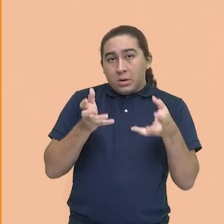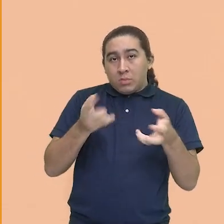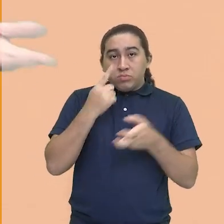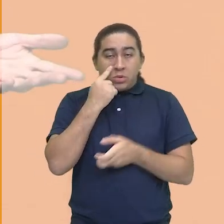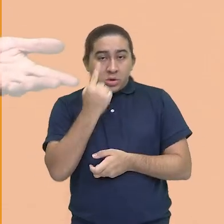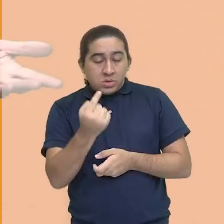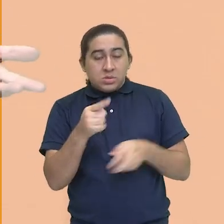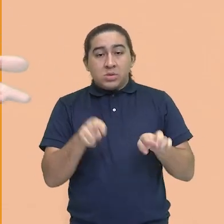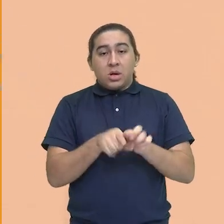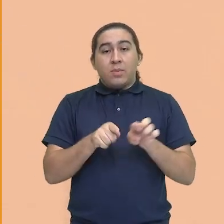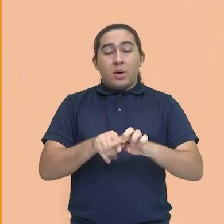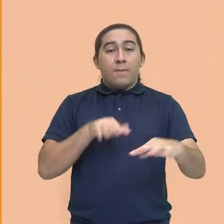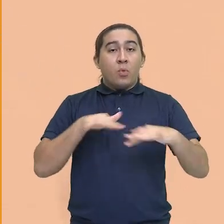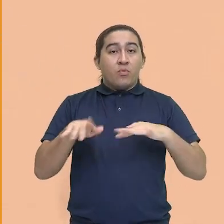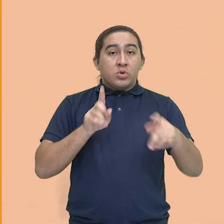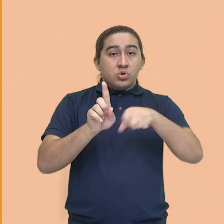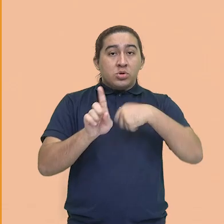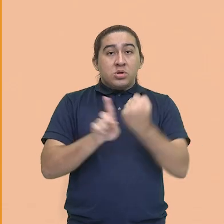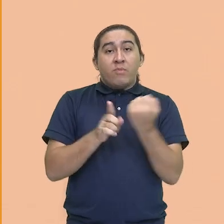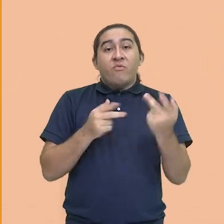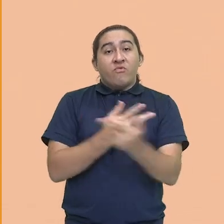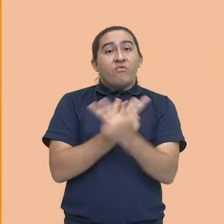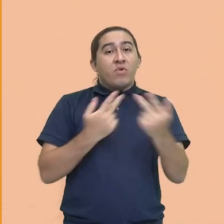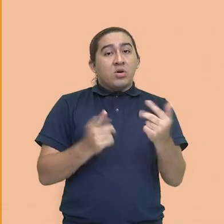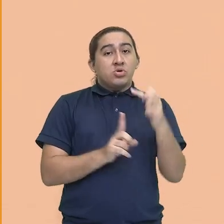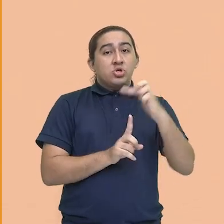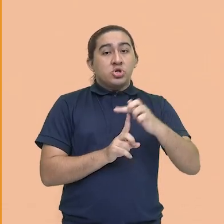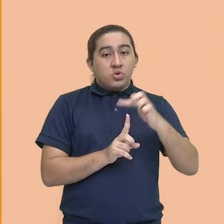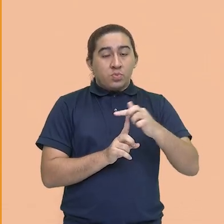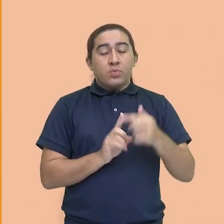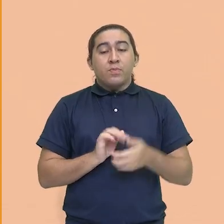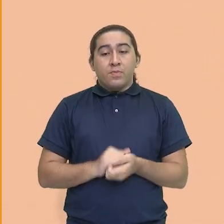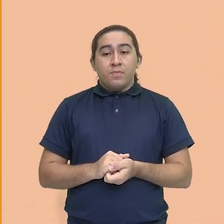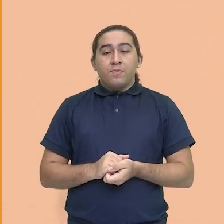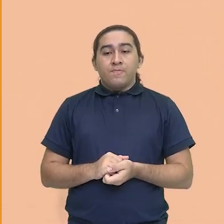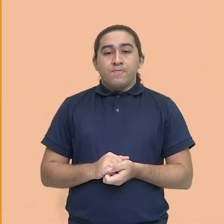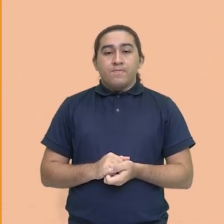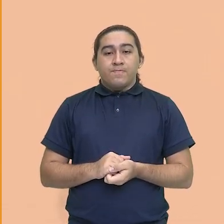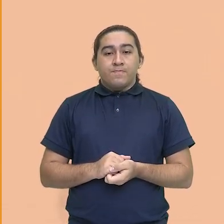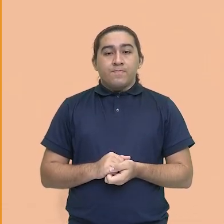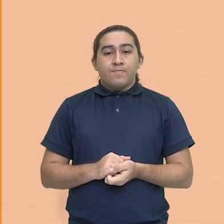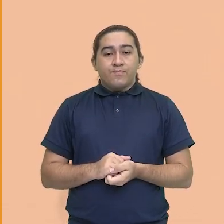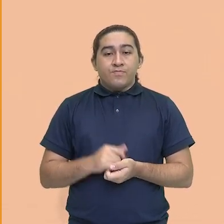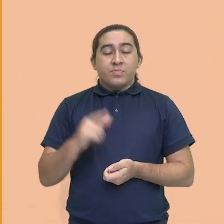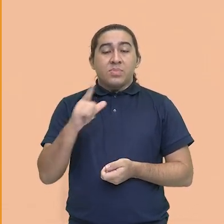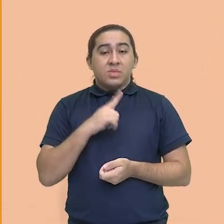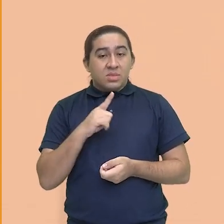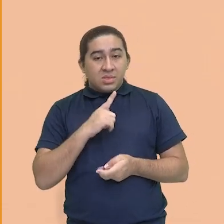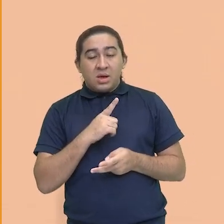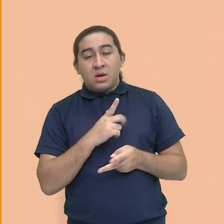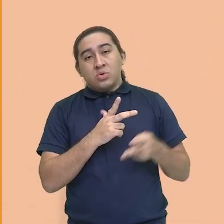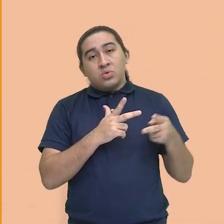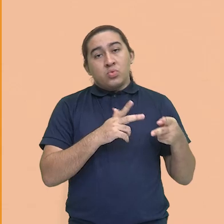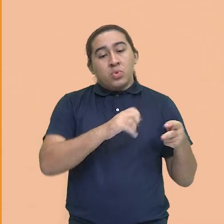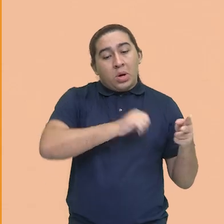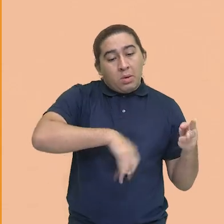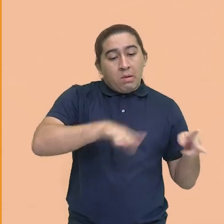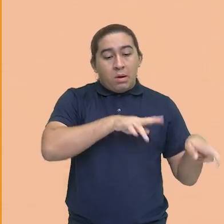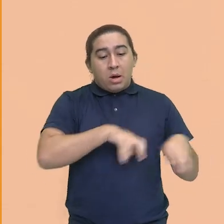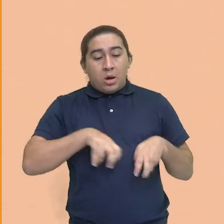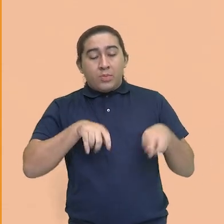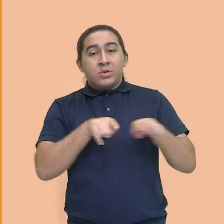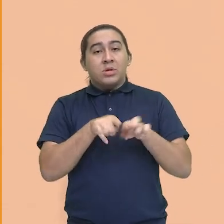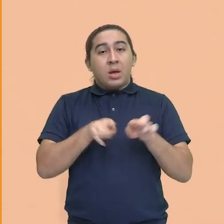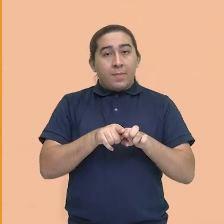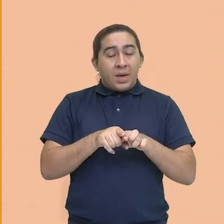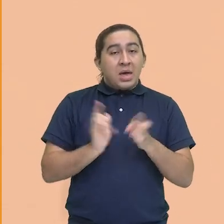existem aí de vários tipos, movimentos sociais do campo, como a gente falou aqui na aula, movimentos sociais no sentido dos grupos